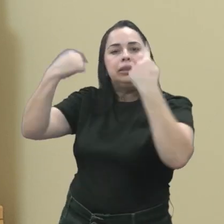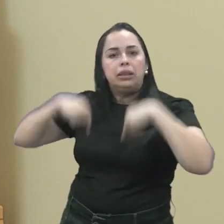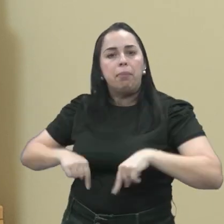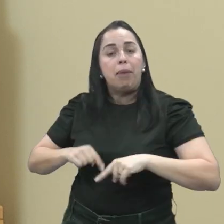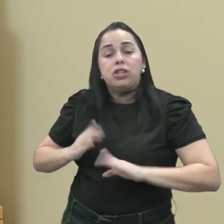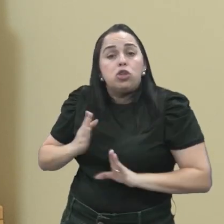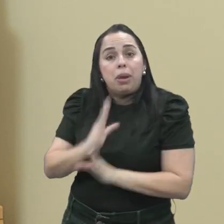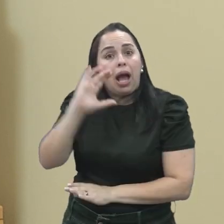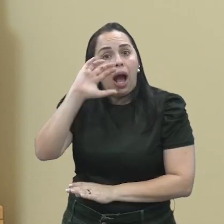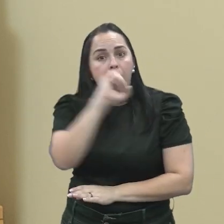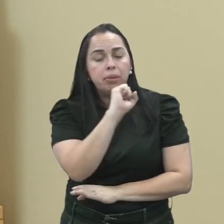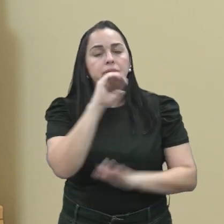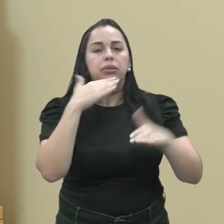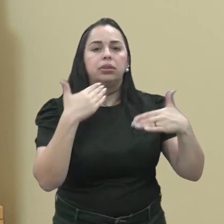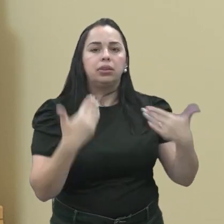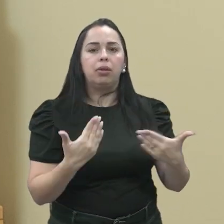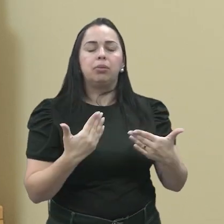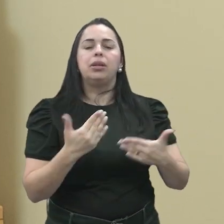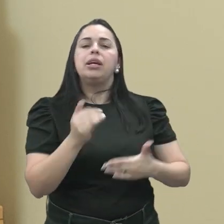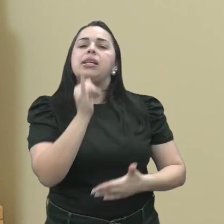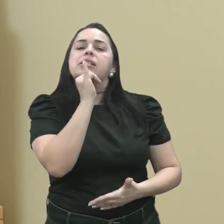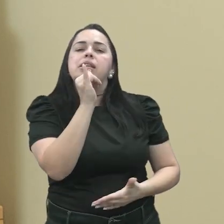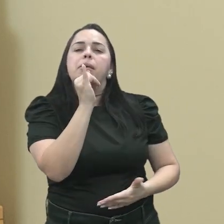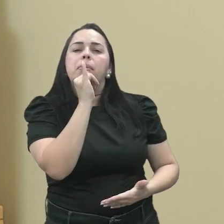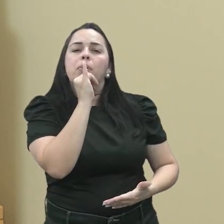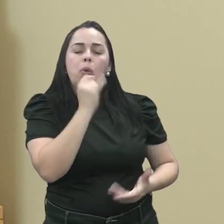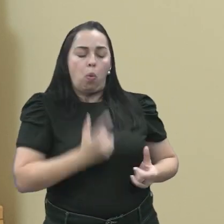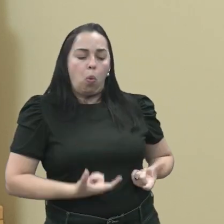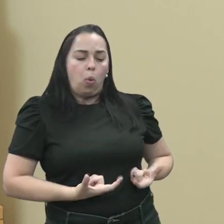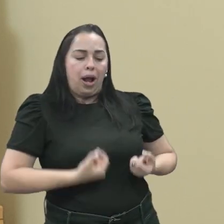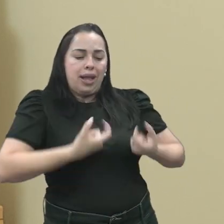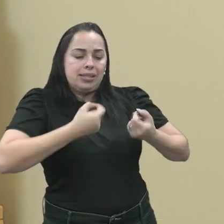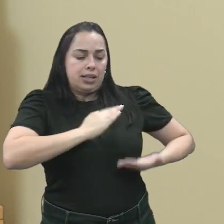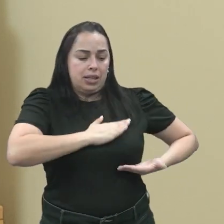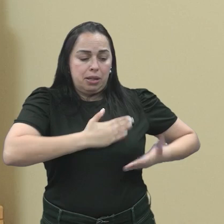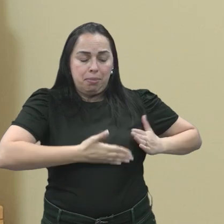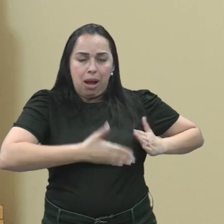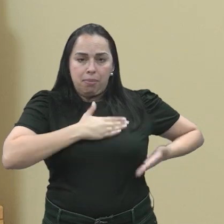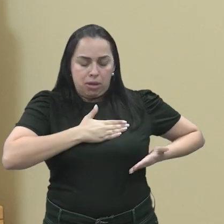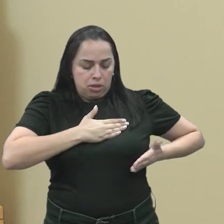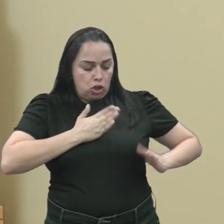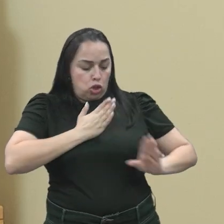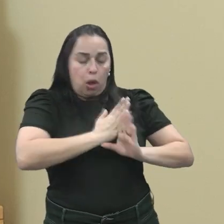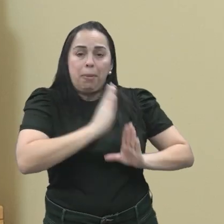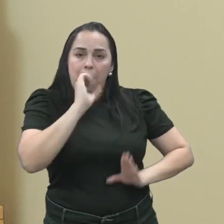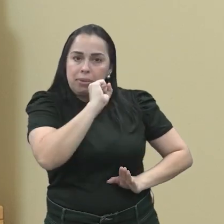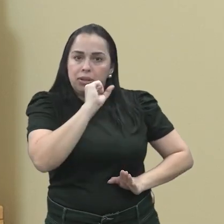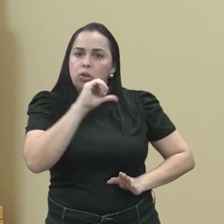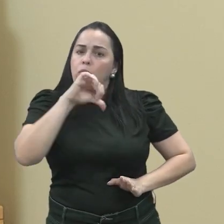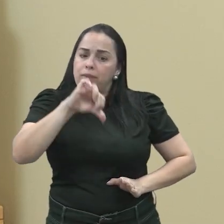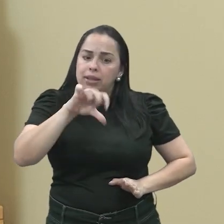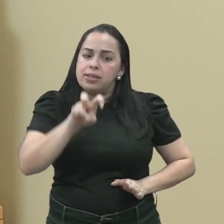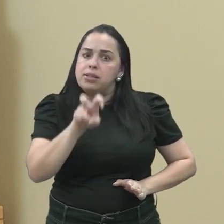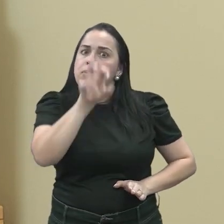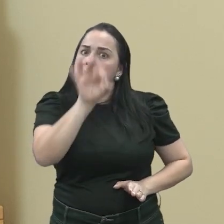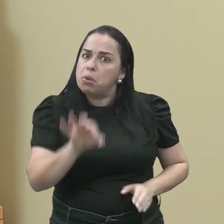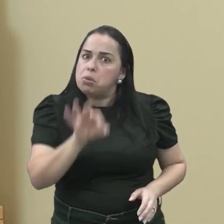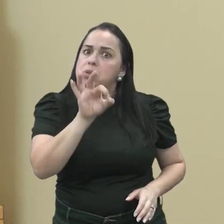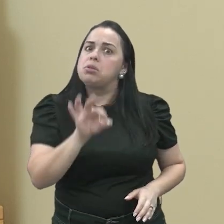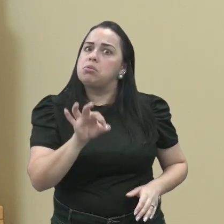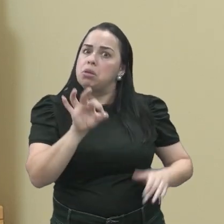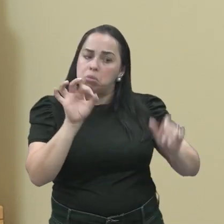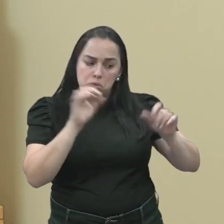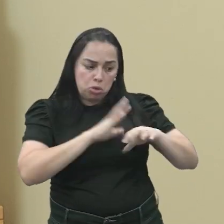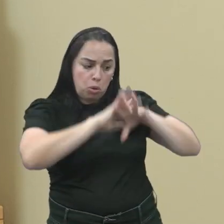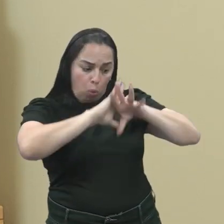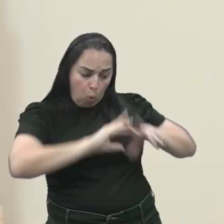gente poder descobrir mais cedo. Então, por exemplo, o câncer de mama, se a gente descobre numa fase inicial, a gente tem 95%,